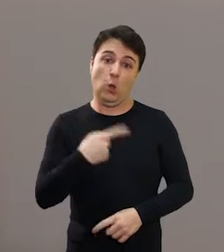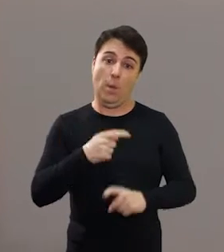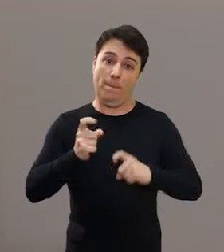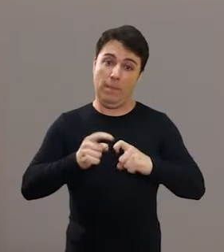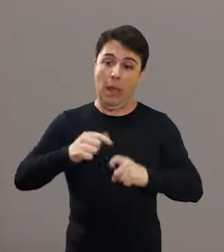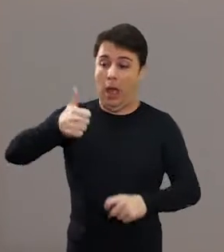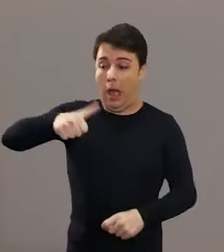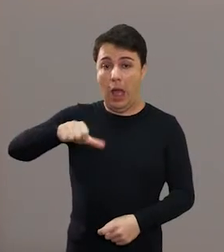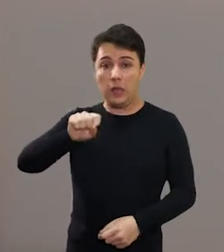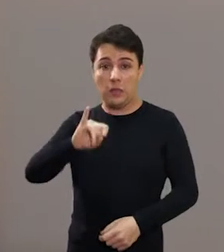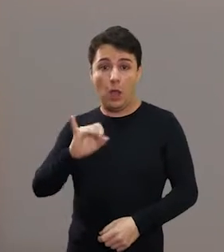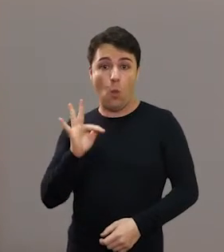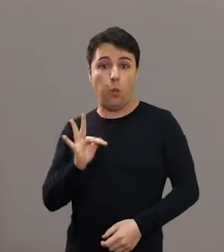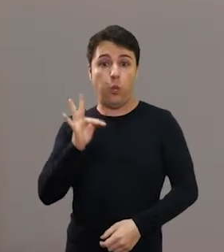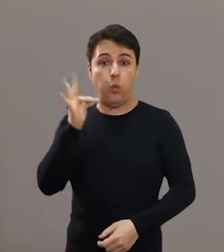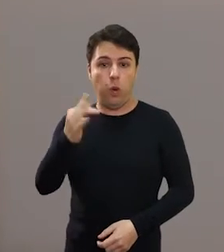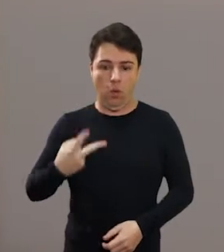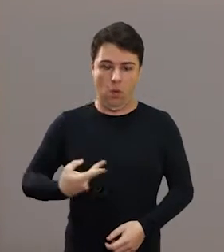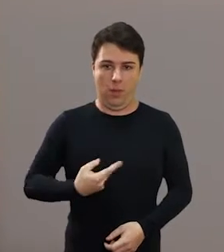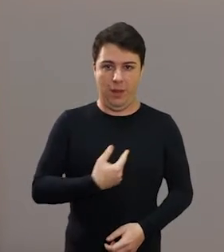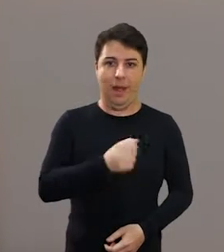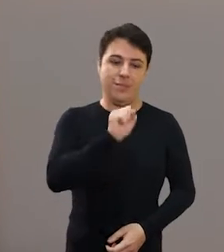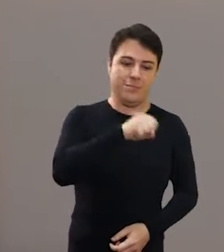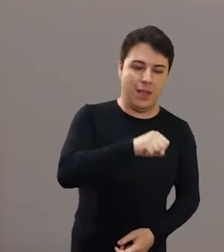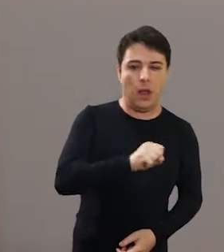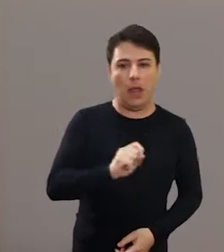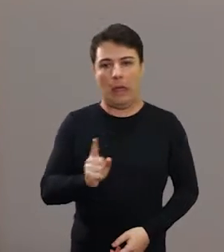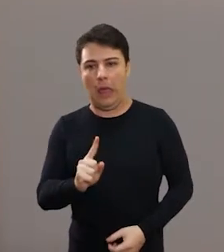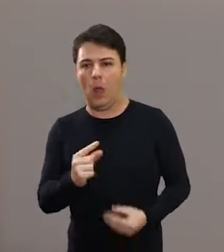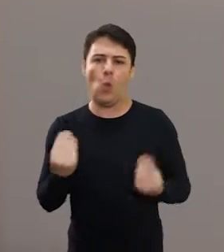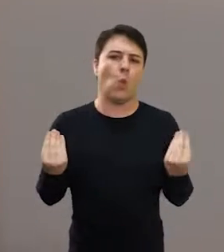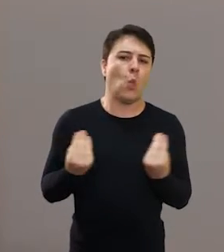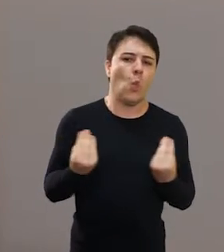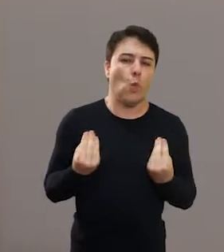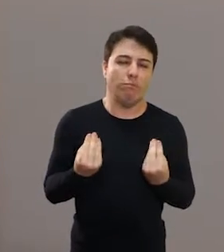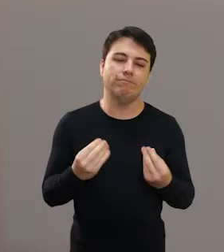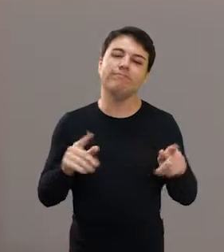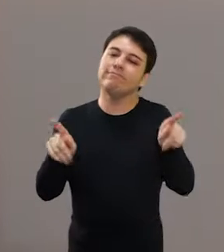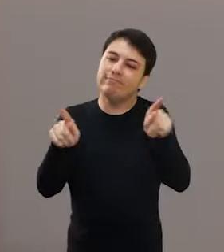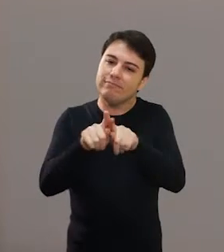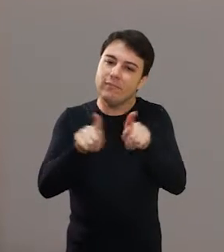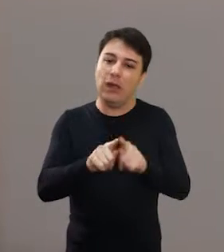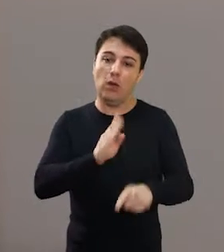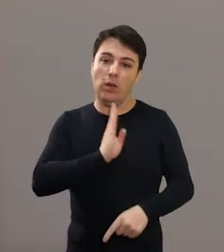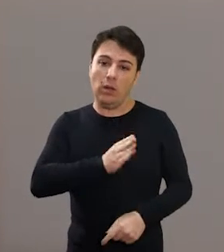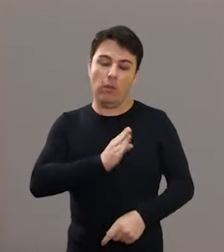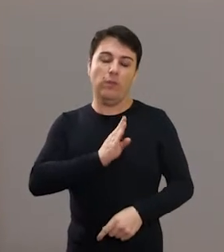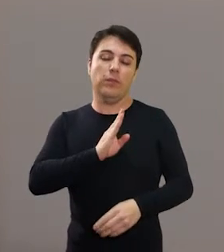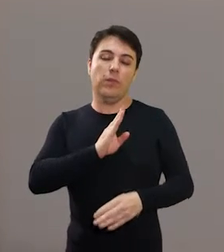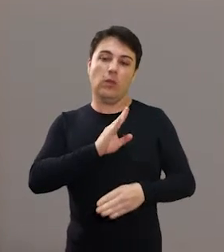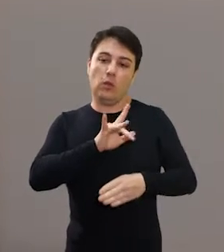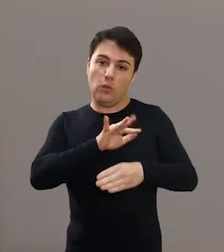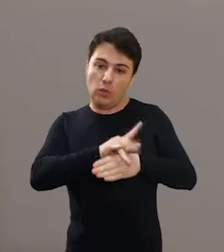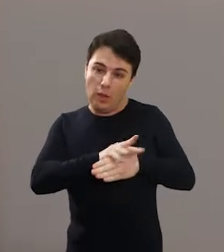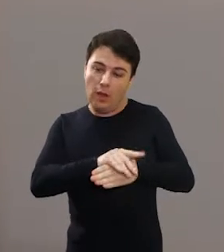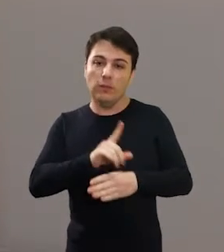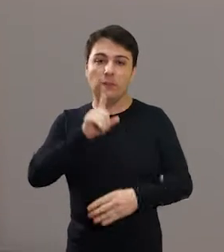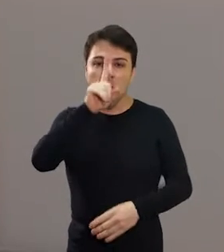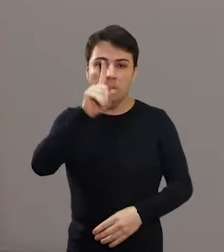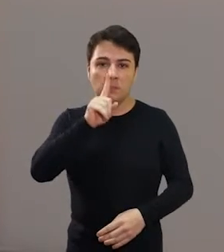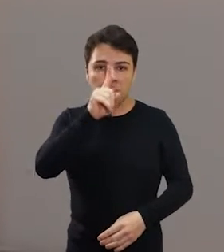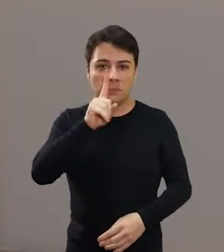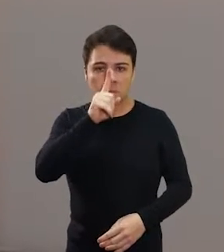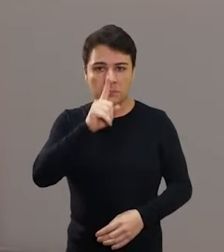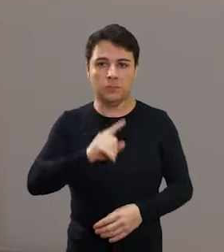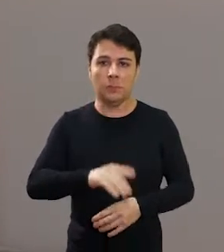para a criança ficar menos cansada, ter uma vida mais próxima do normal, enquanto a gente avalia se realmente será um caso